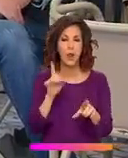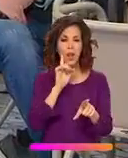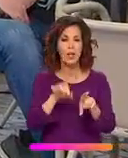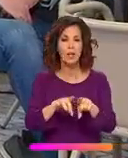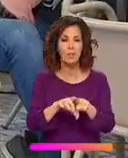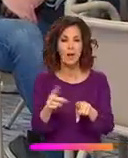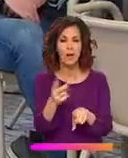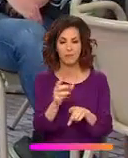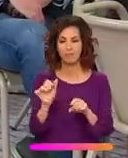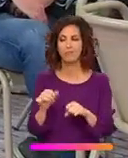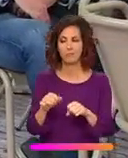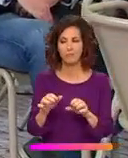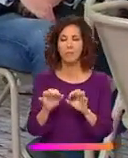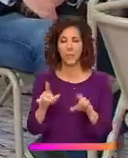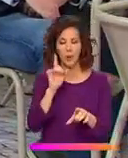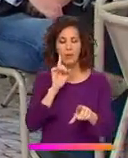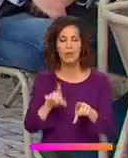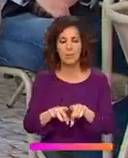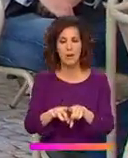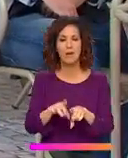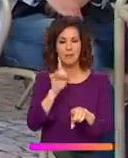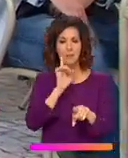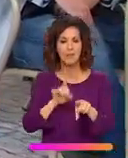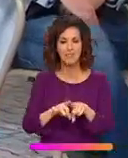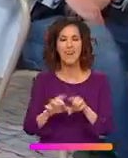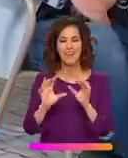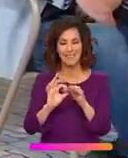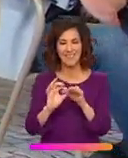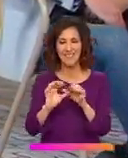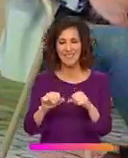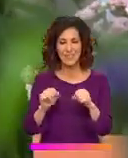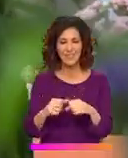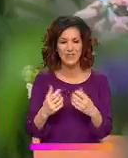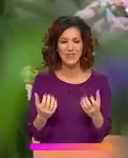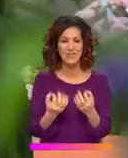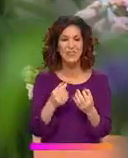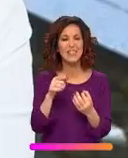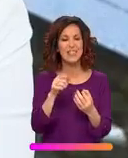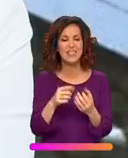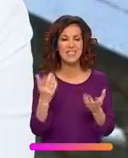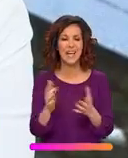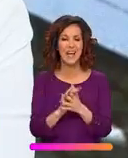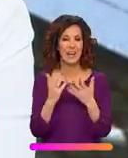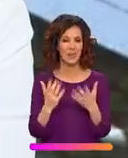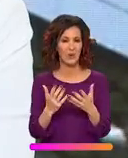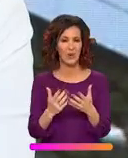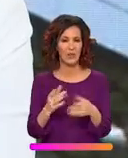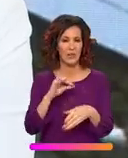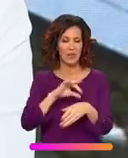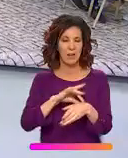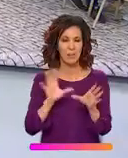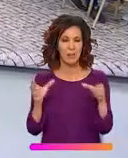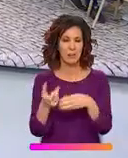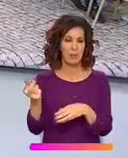não é? É mesmo. Que máximo. É mesmo. E isto vir assim a pandemia...